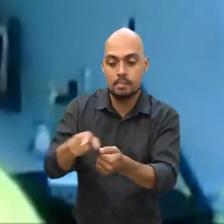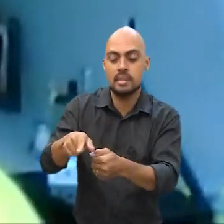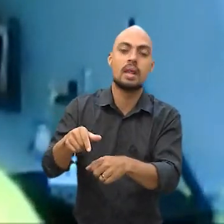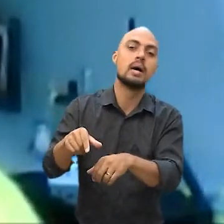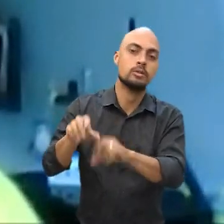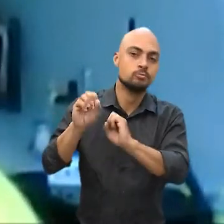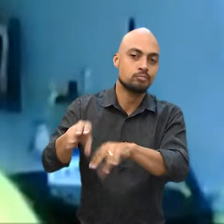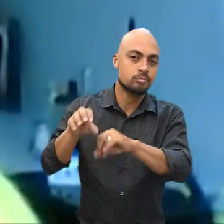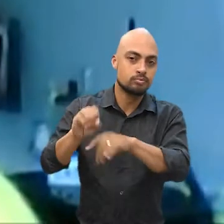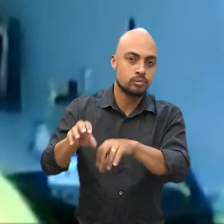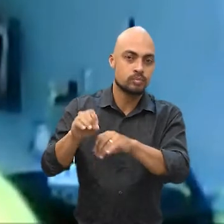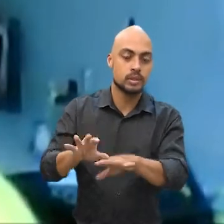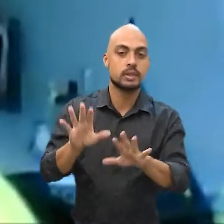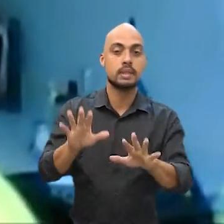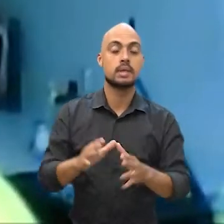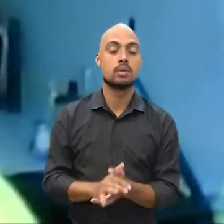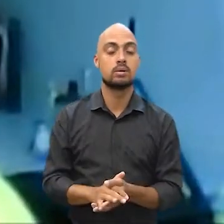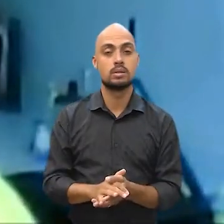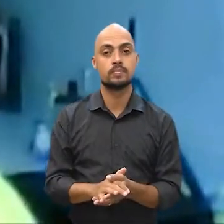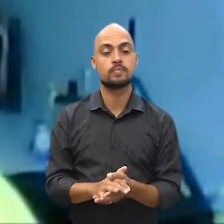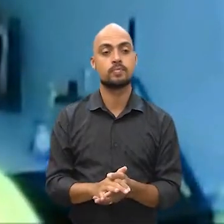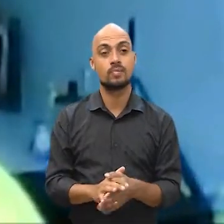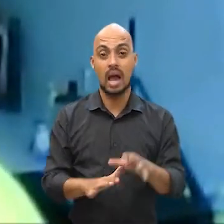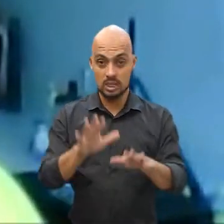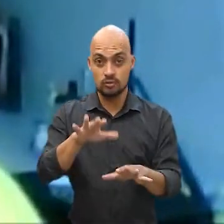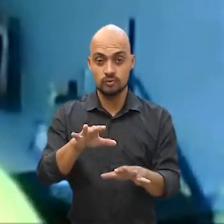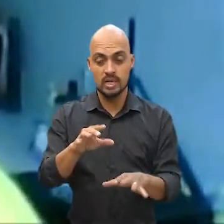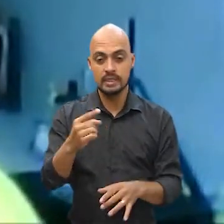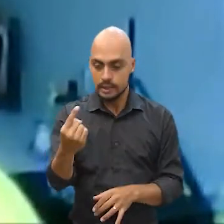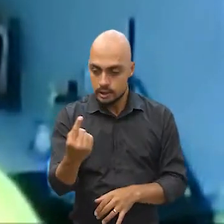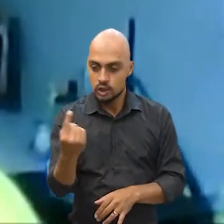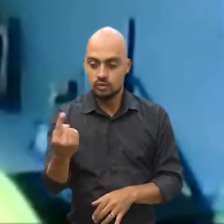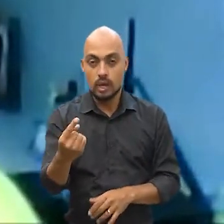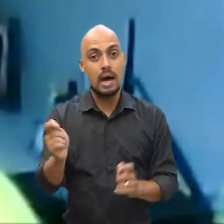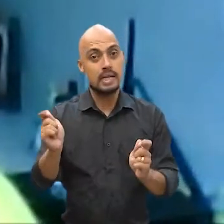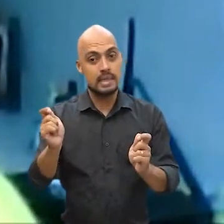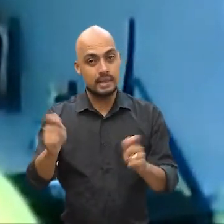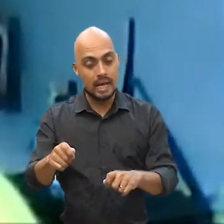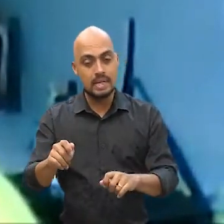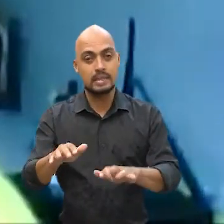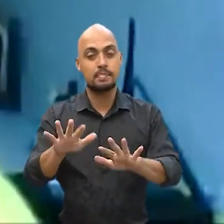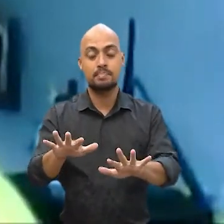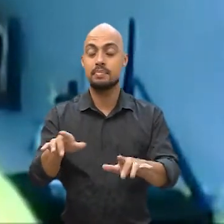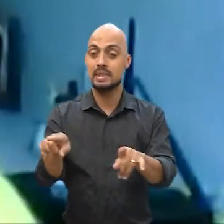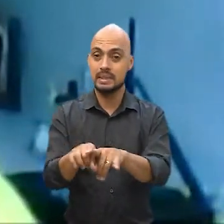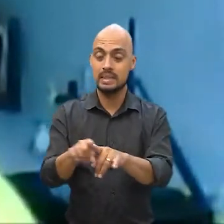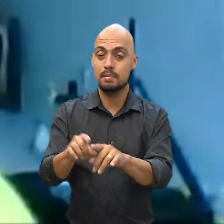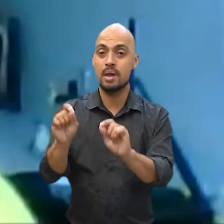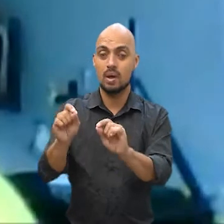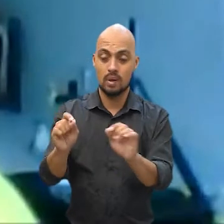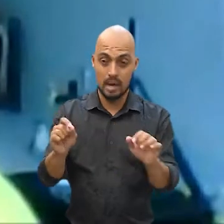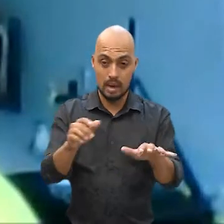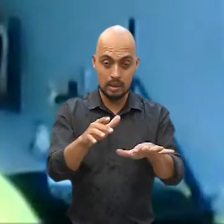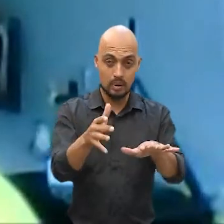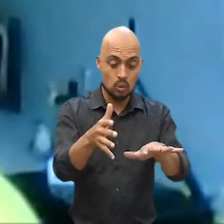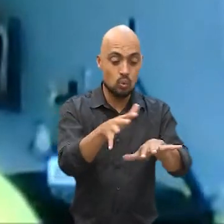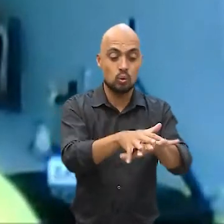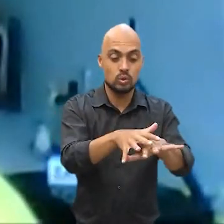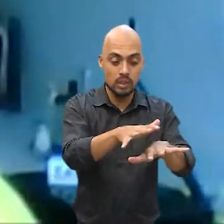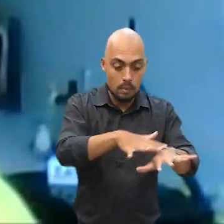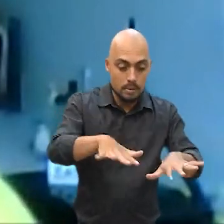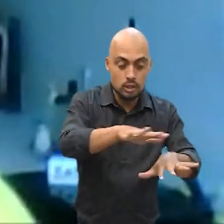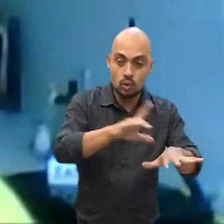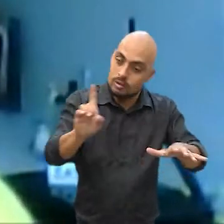muitas vezes, encontros individuais são necessários, mas também trazê-lo para o encontro coletivo com o grupo para que ele se